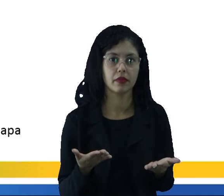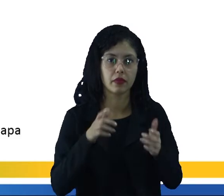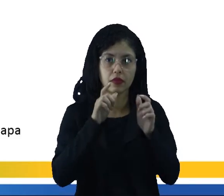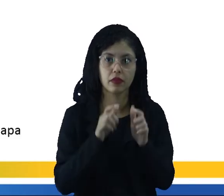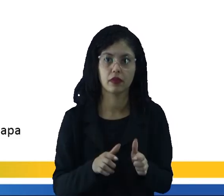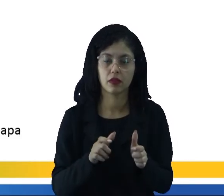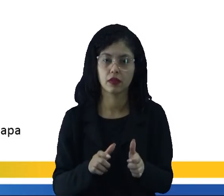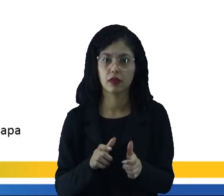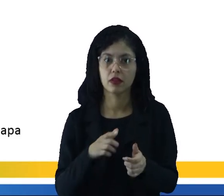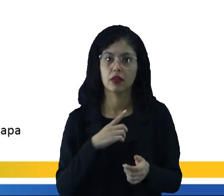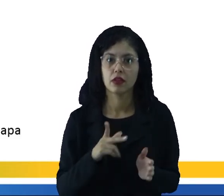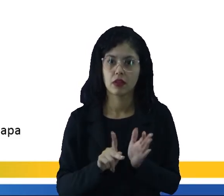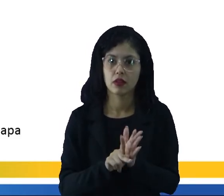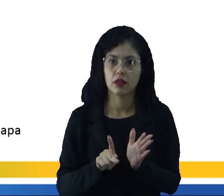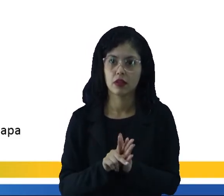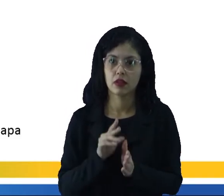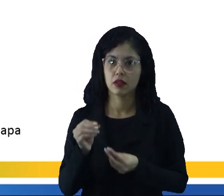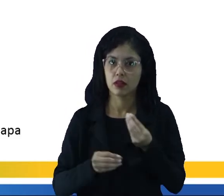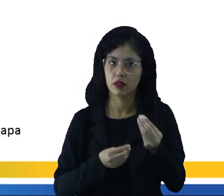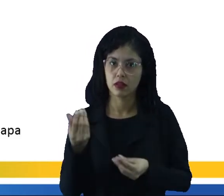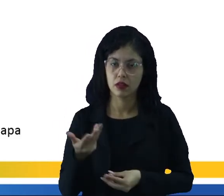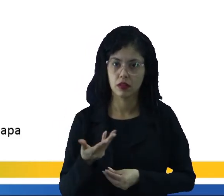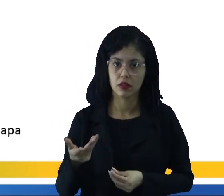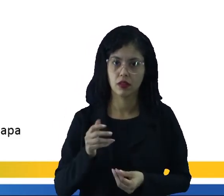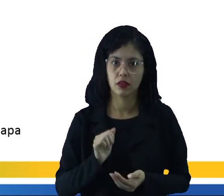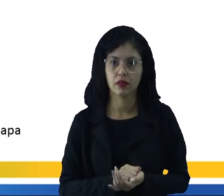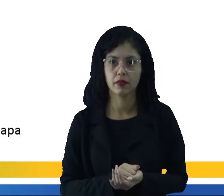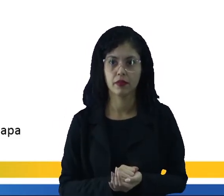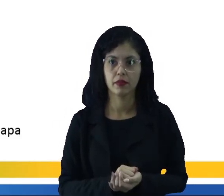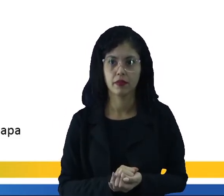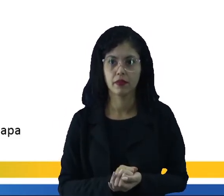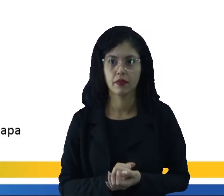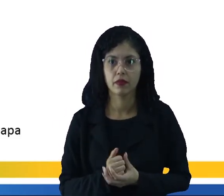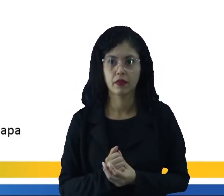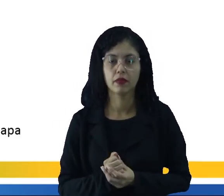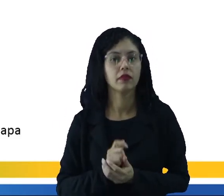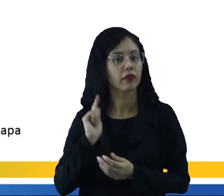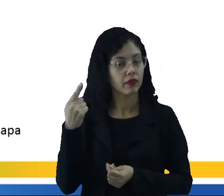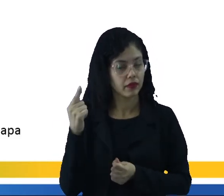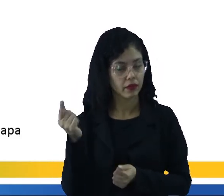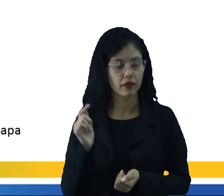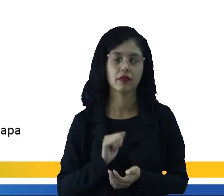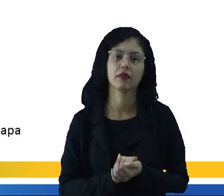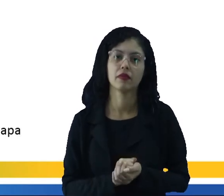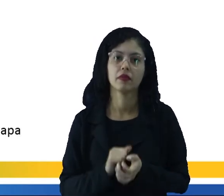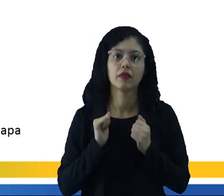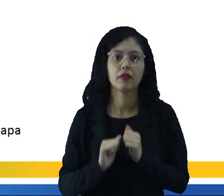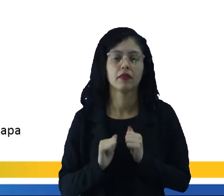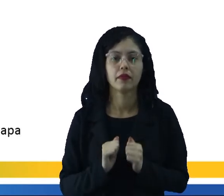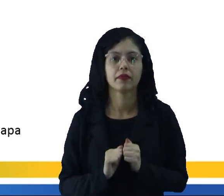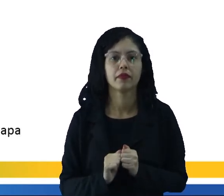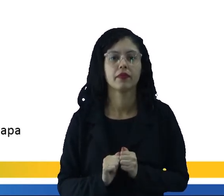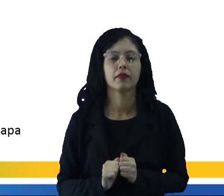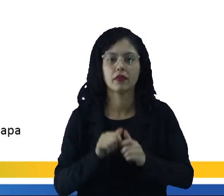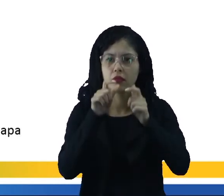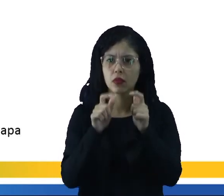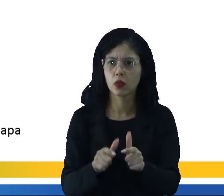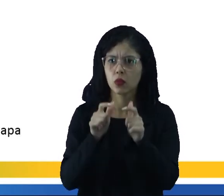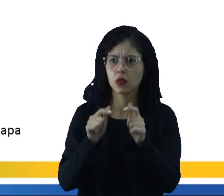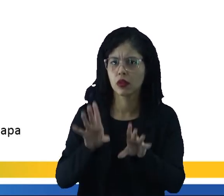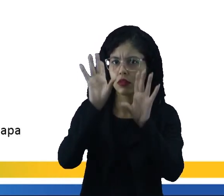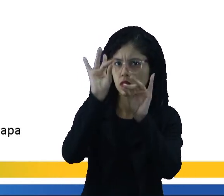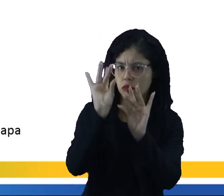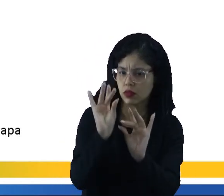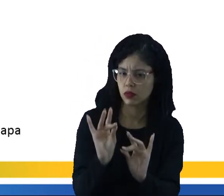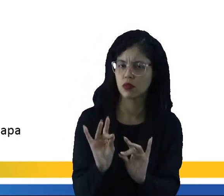onde é que está a localização delas com base nessa coordenada. Ou seja, coordenada geográfica permitem a localização